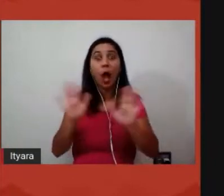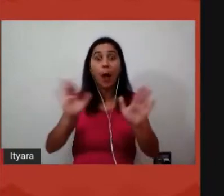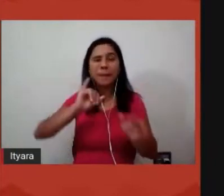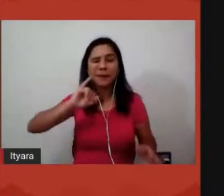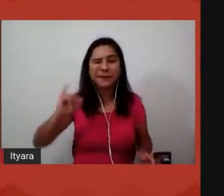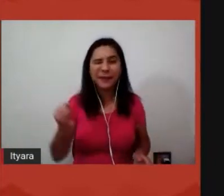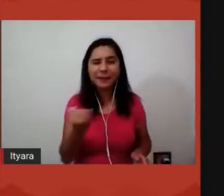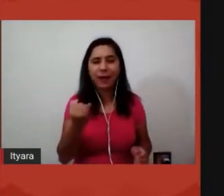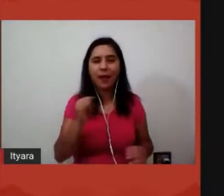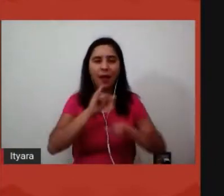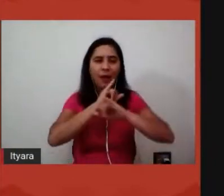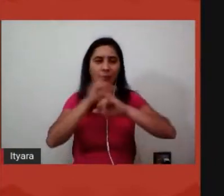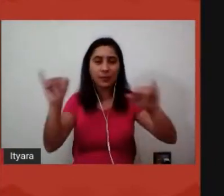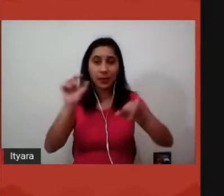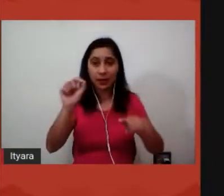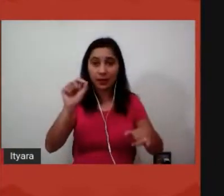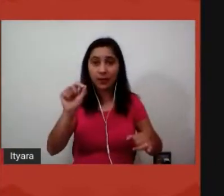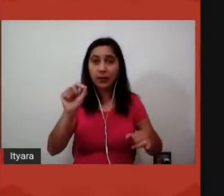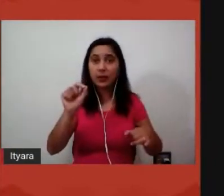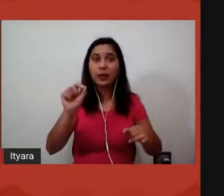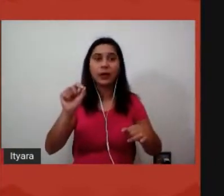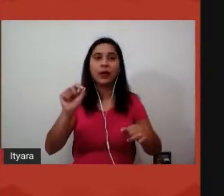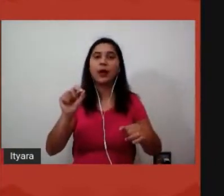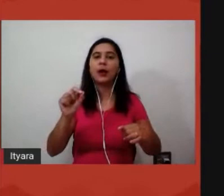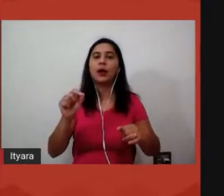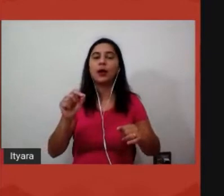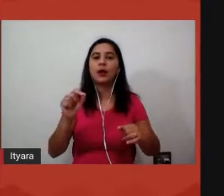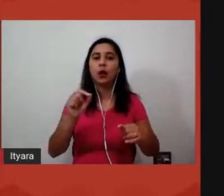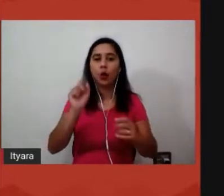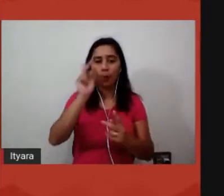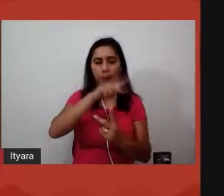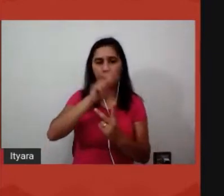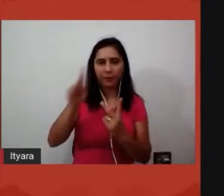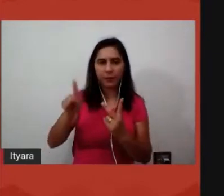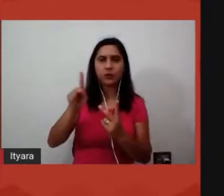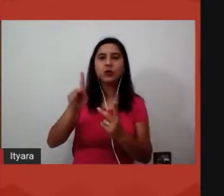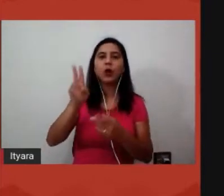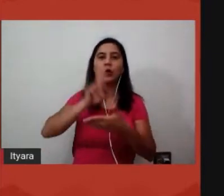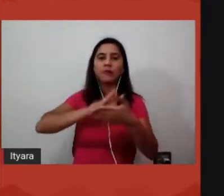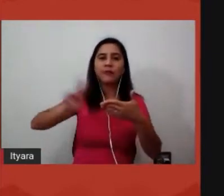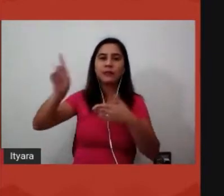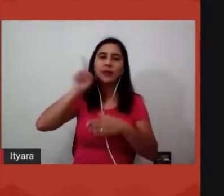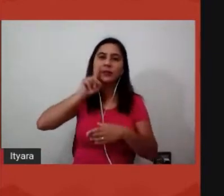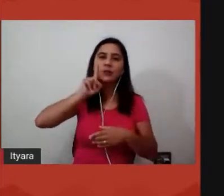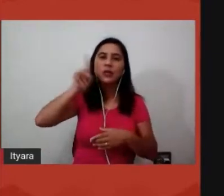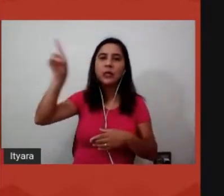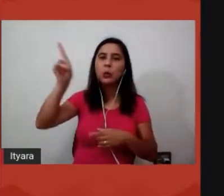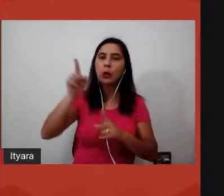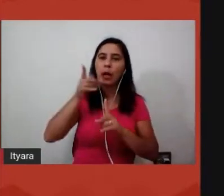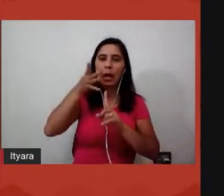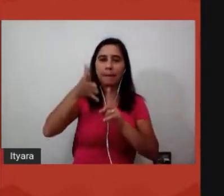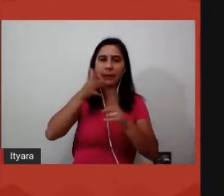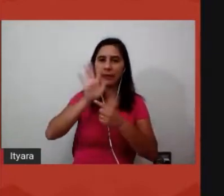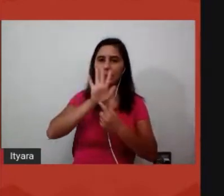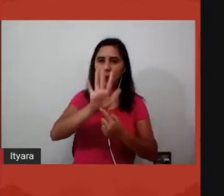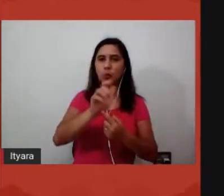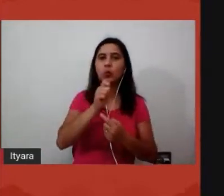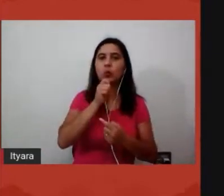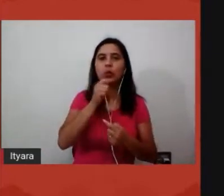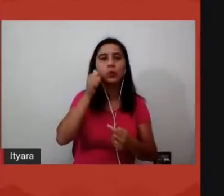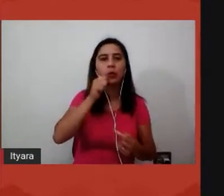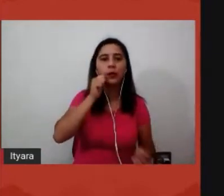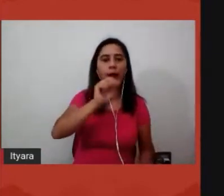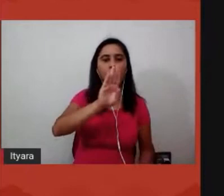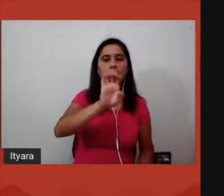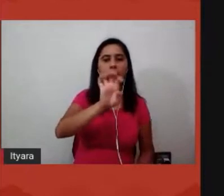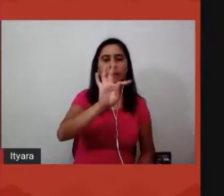aqui, relembrando que nós não tivemos apresentações dos dois professores da Rice University, né? A Beth e o Scott. E